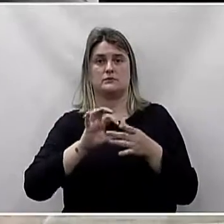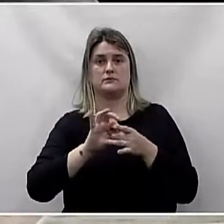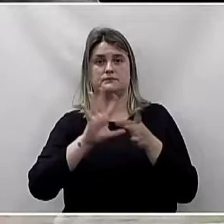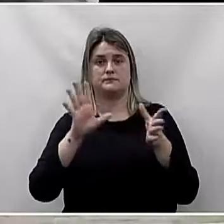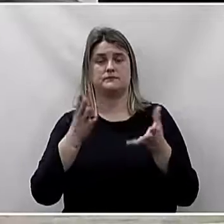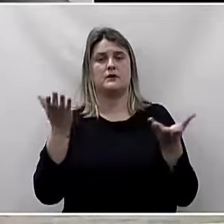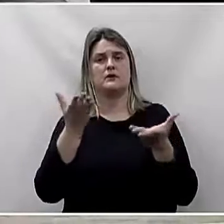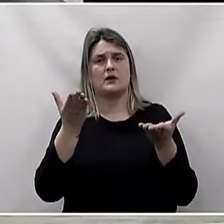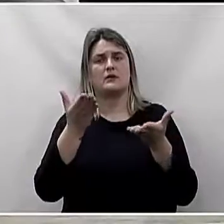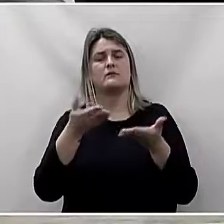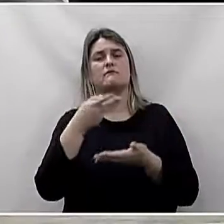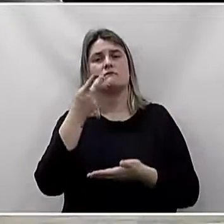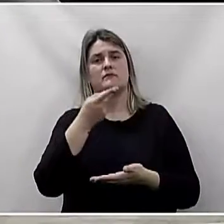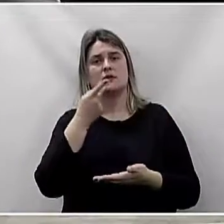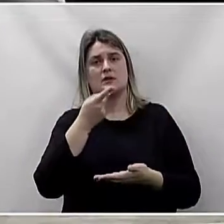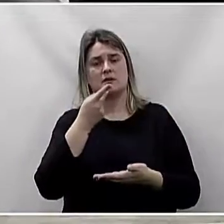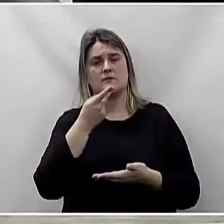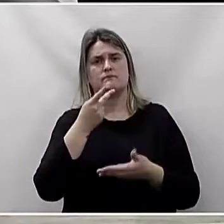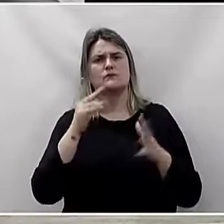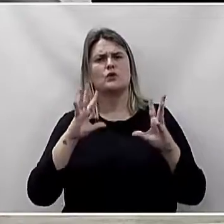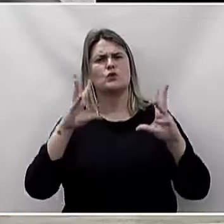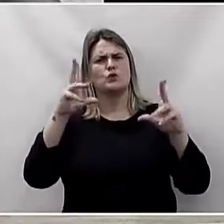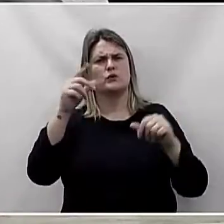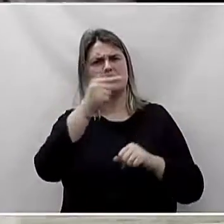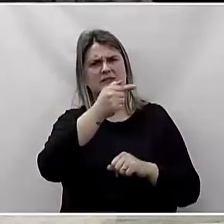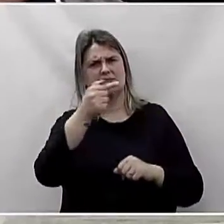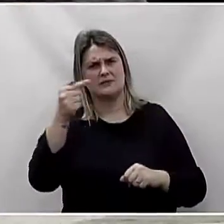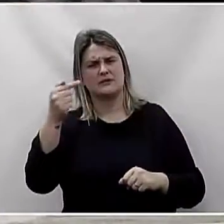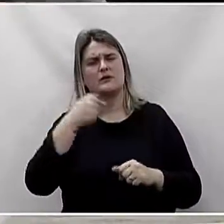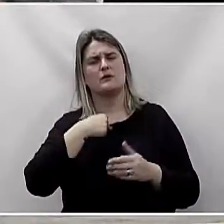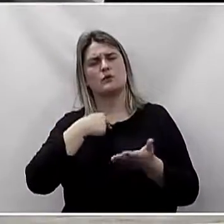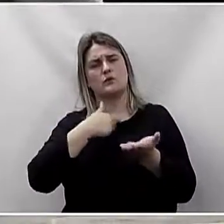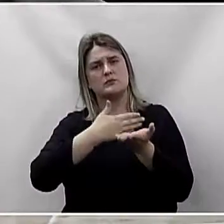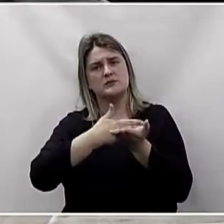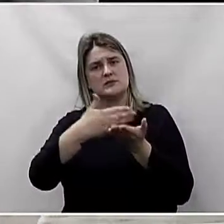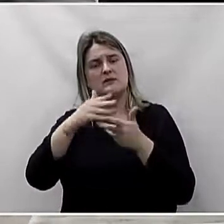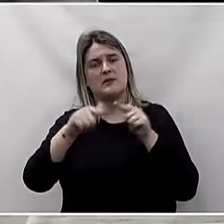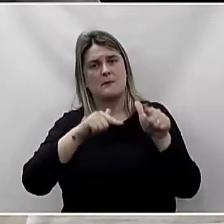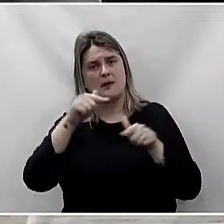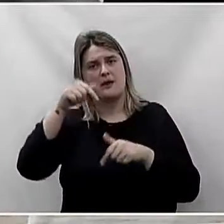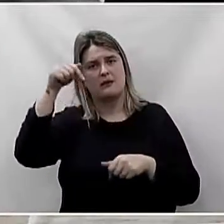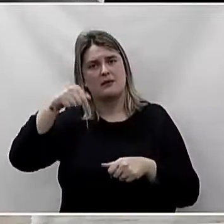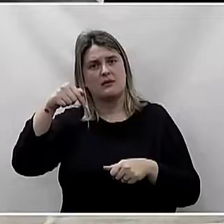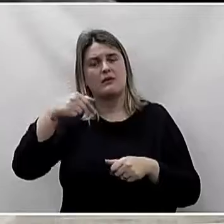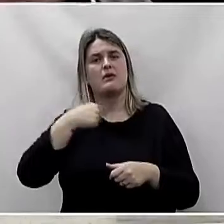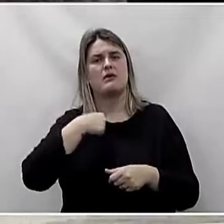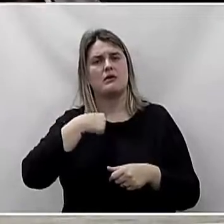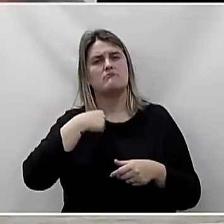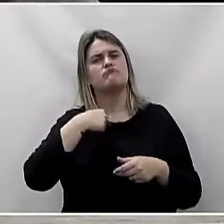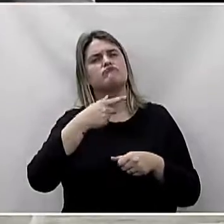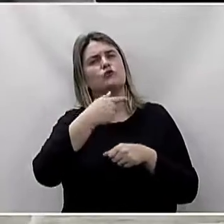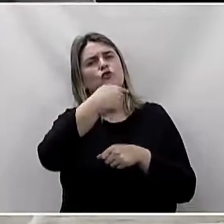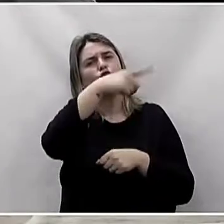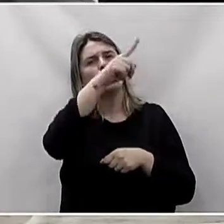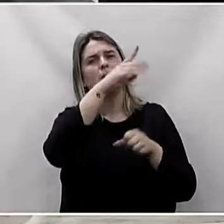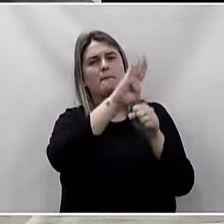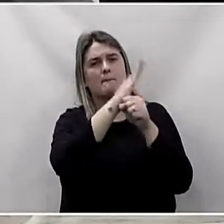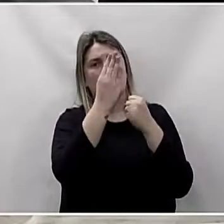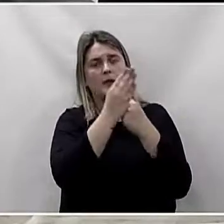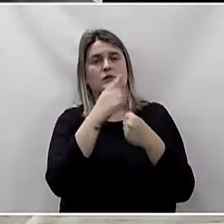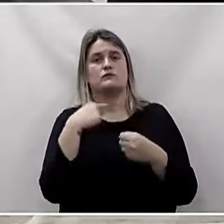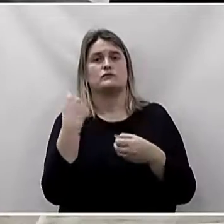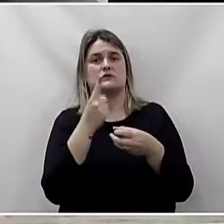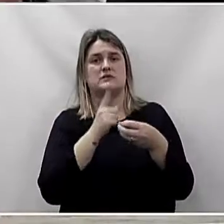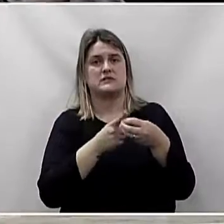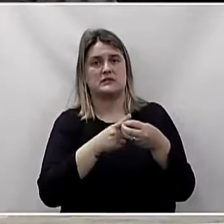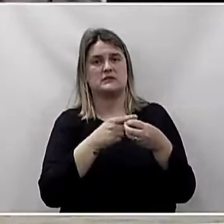eu gostaria de dizer que toda semana desde quando eu sumi essa cadeira eu tenho andado pelos bairros da cidade